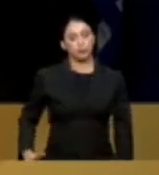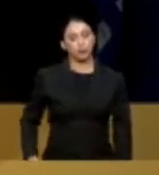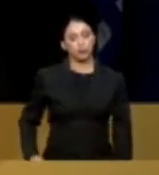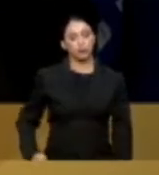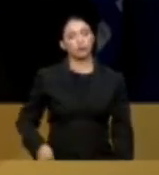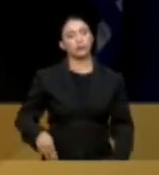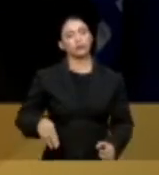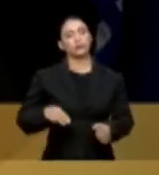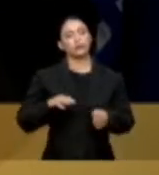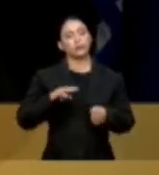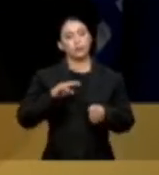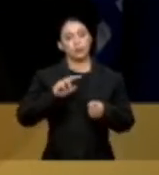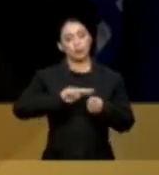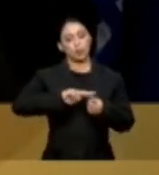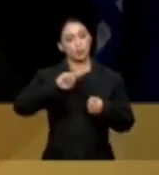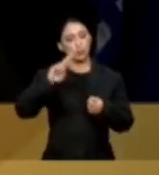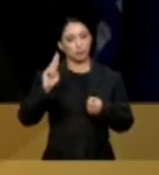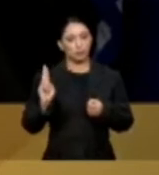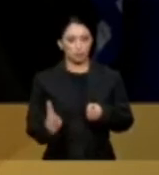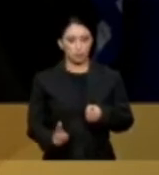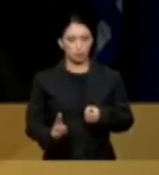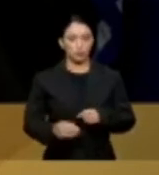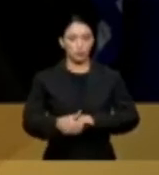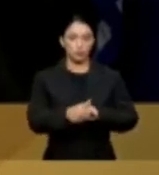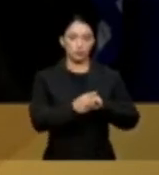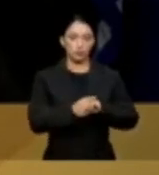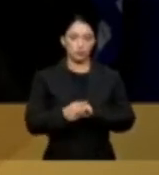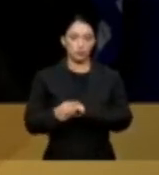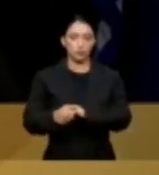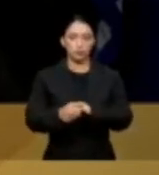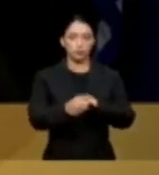Mello, advogado-geral da União, cumprimento também as